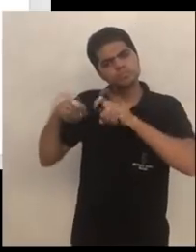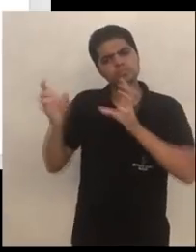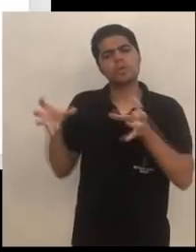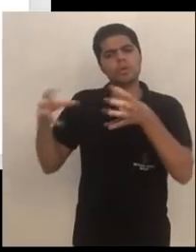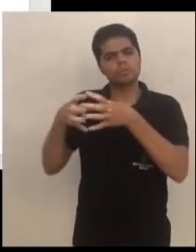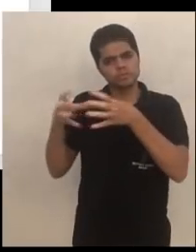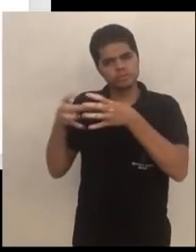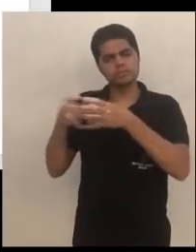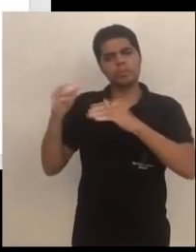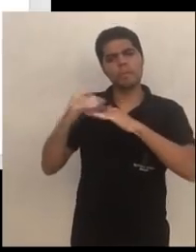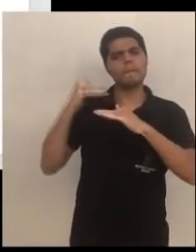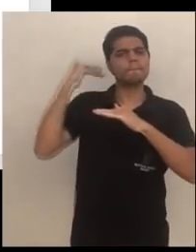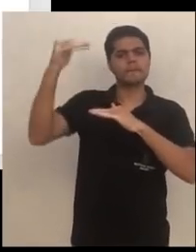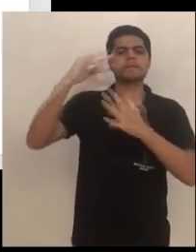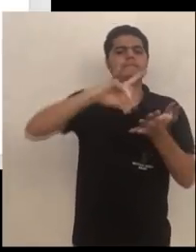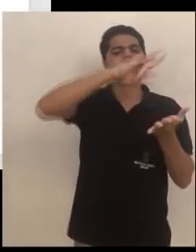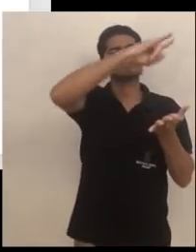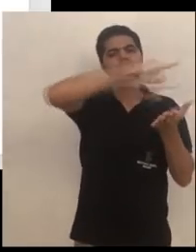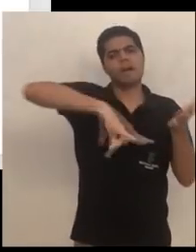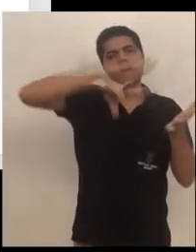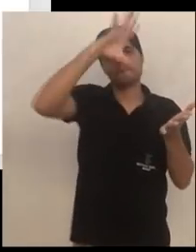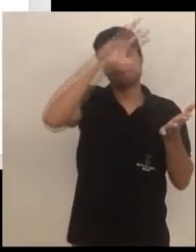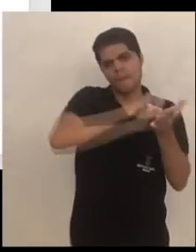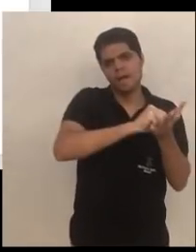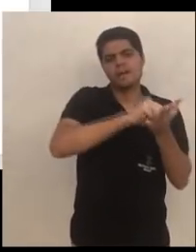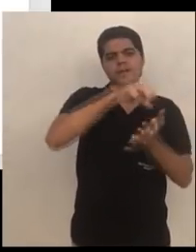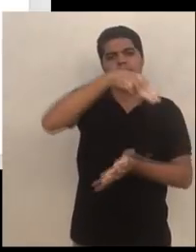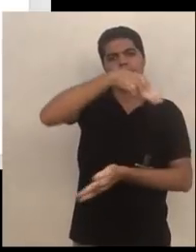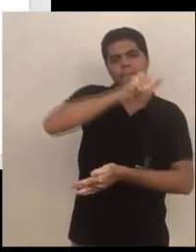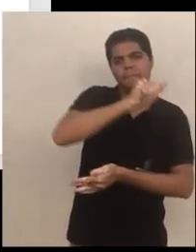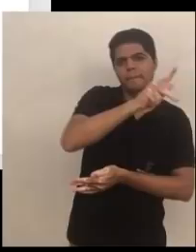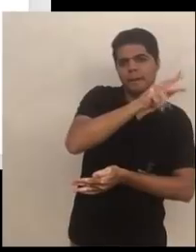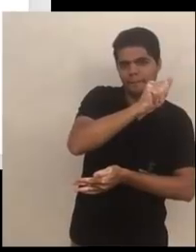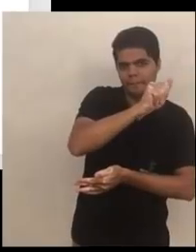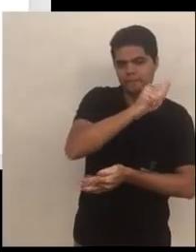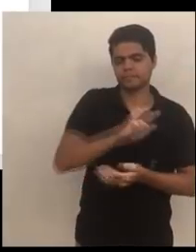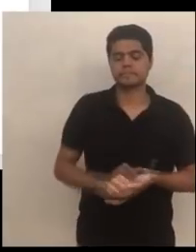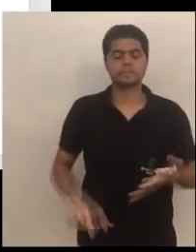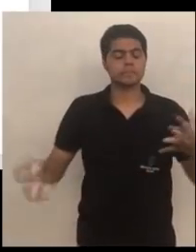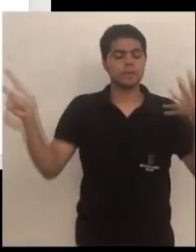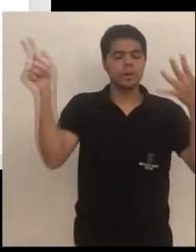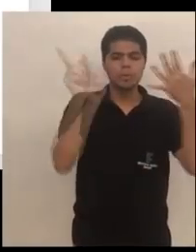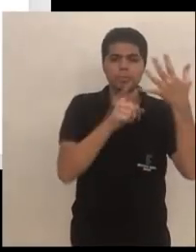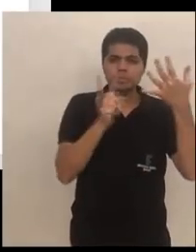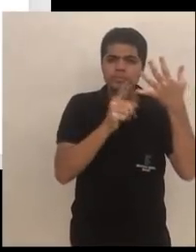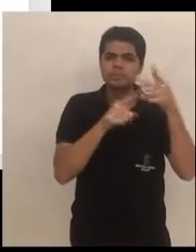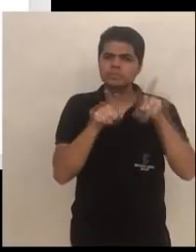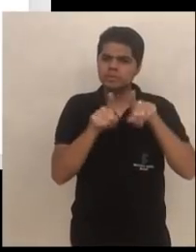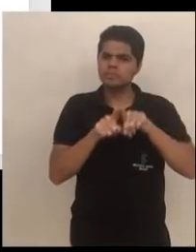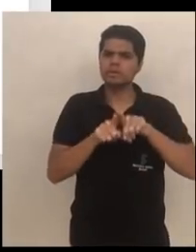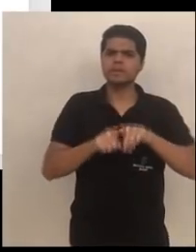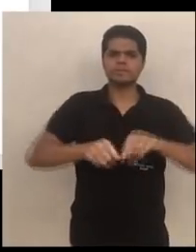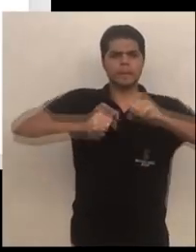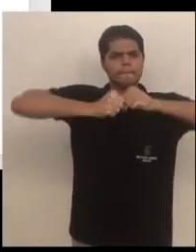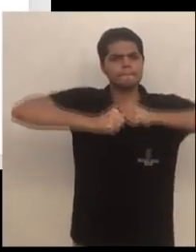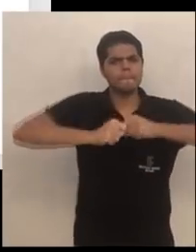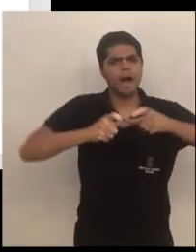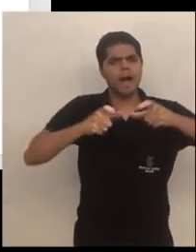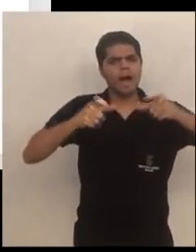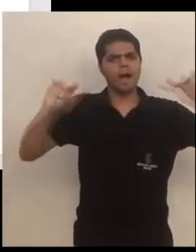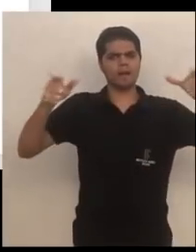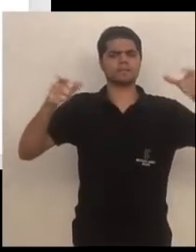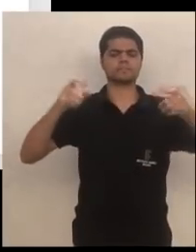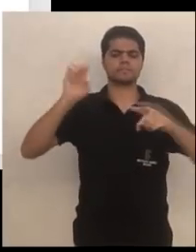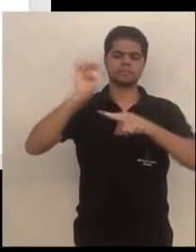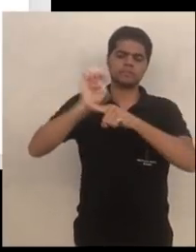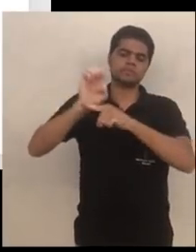trabalhando e podem se credenciar junto ao mapa. O ponto 5, ele fala em ampliar o número de OPACs na Bahia. A gente só tem um OPAC, Rede